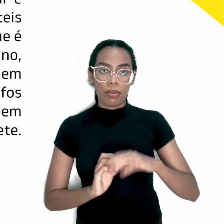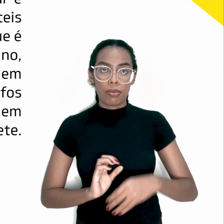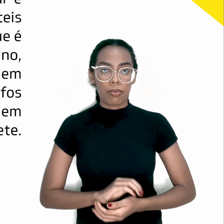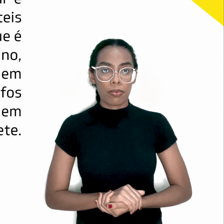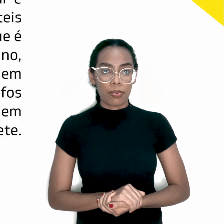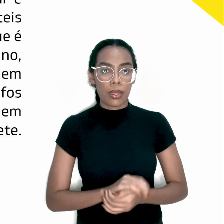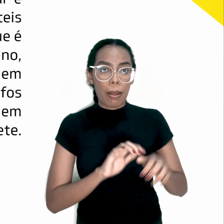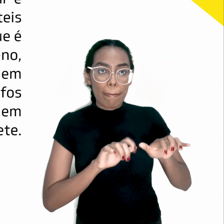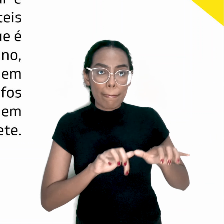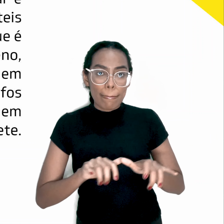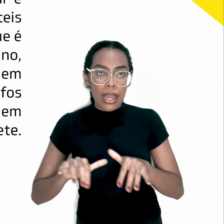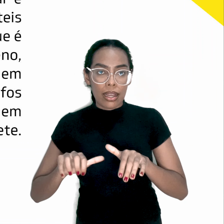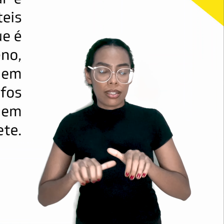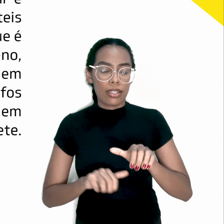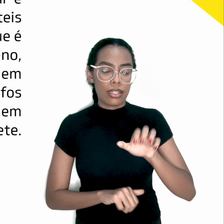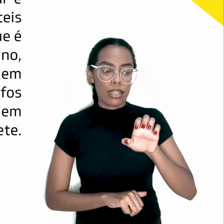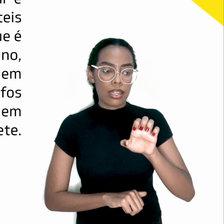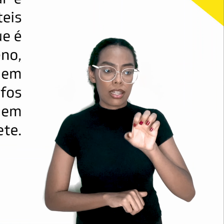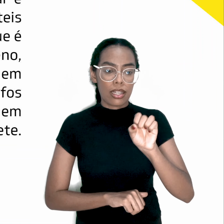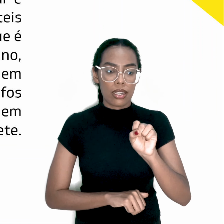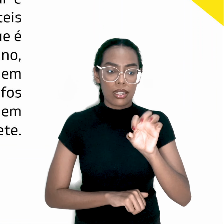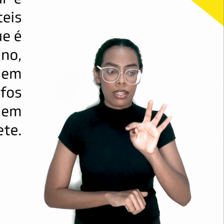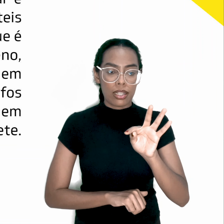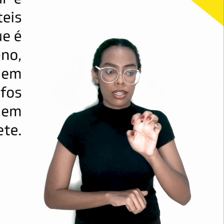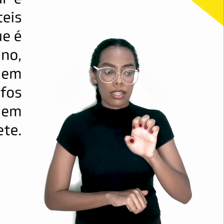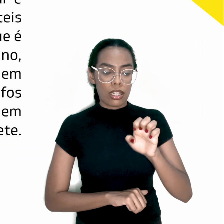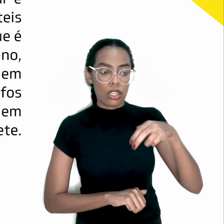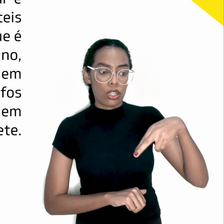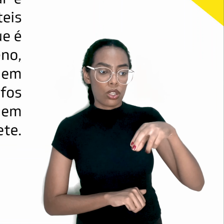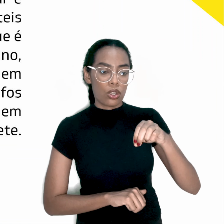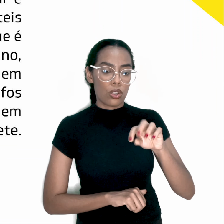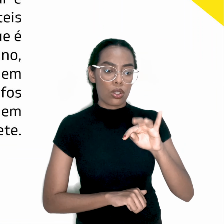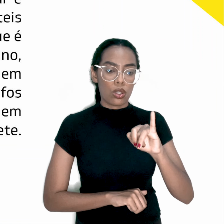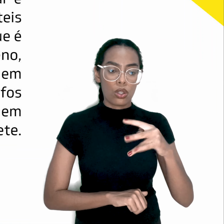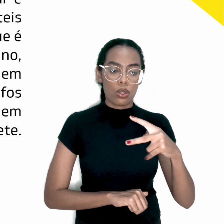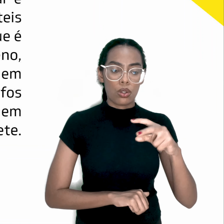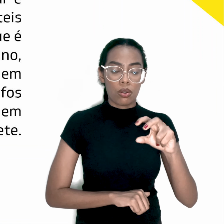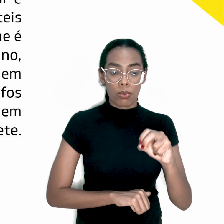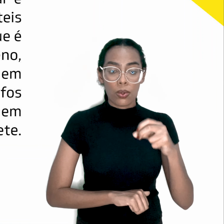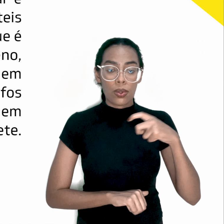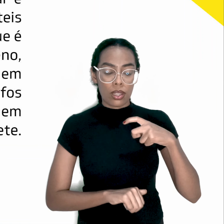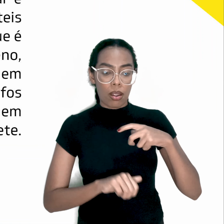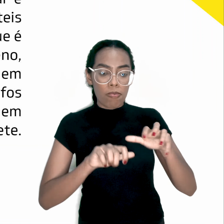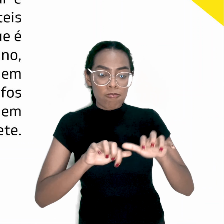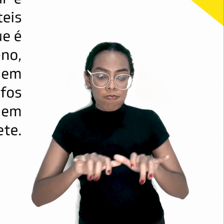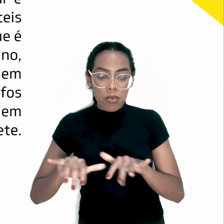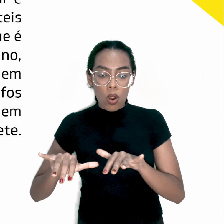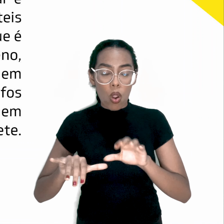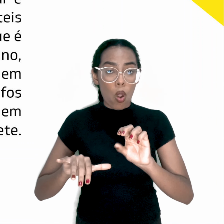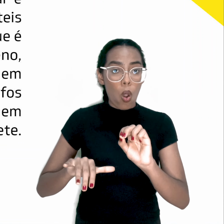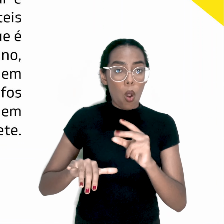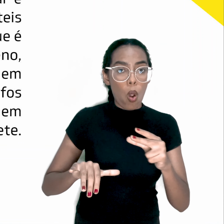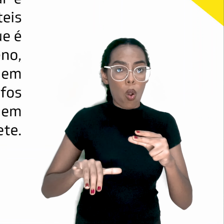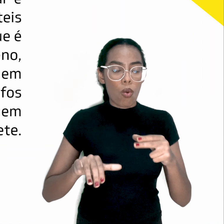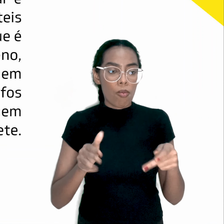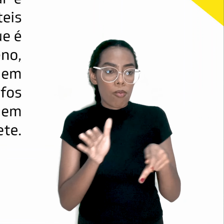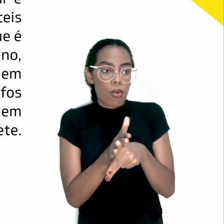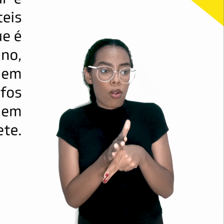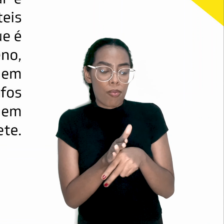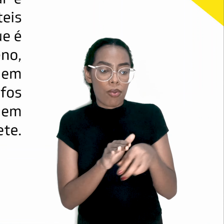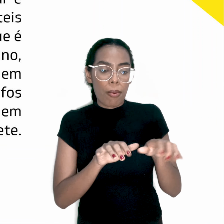recursos táteis e multissensoriais Máquina de estenótipo, que é uma máquina de taquigrafia ou gravador de esteno